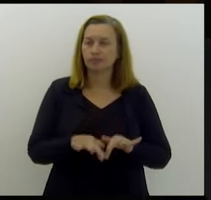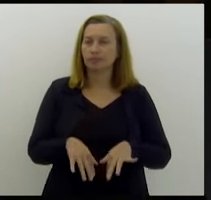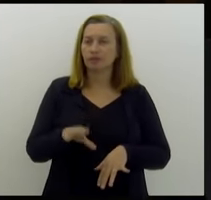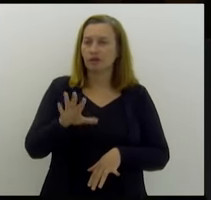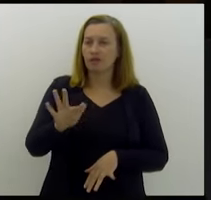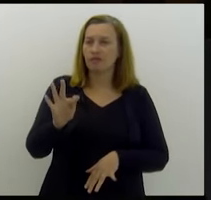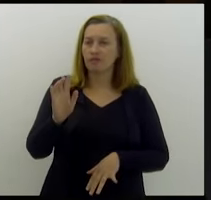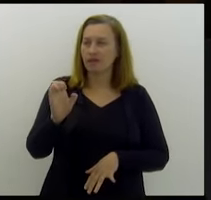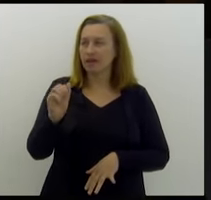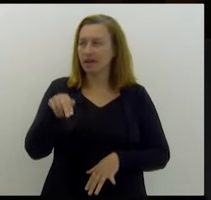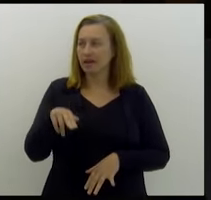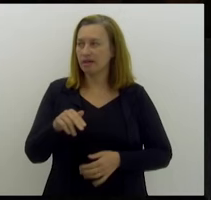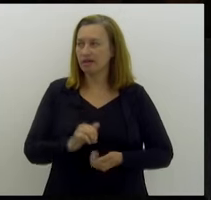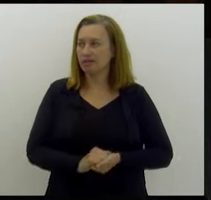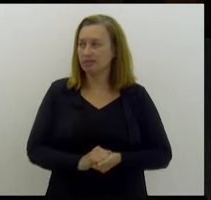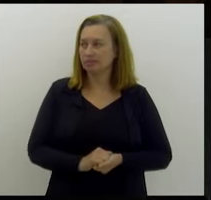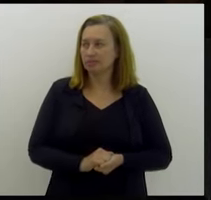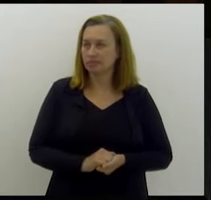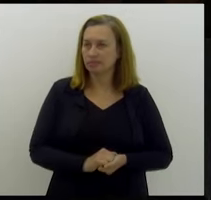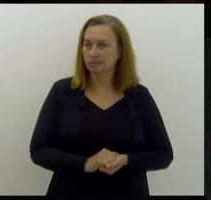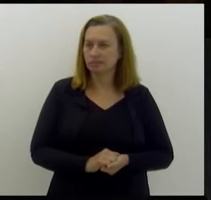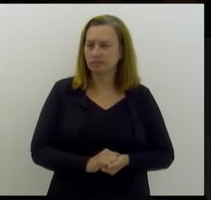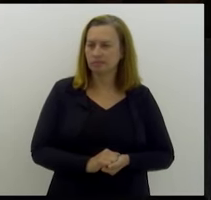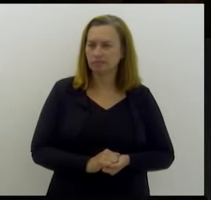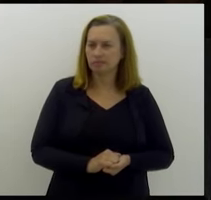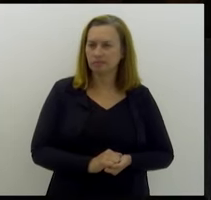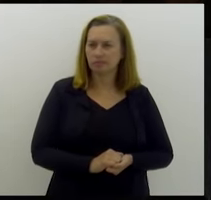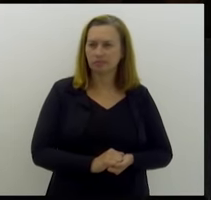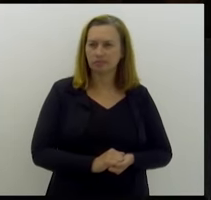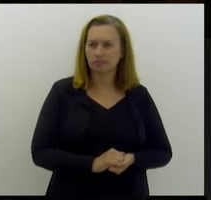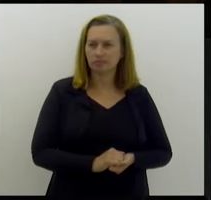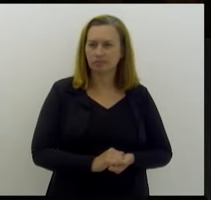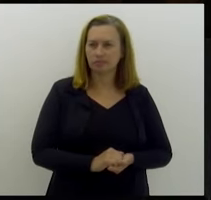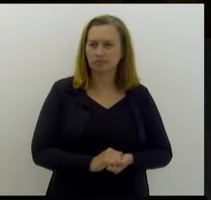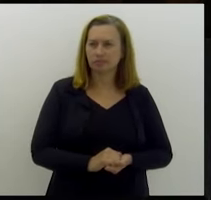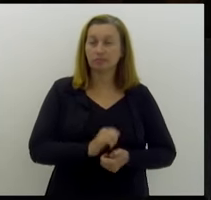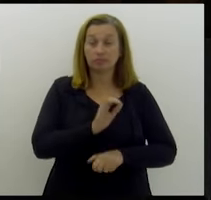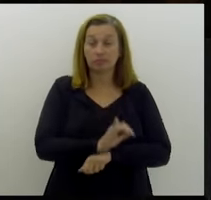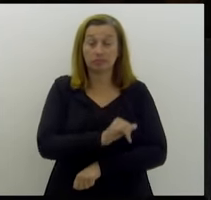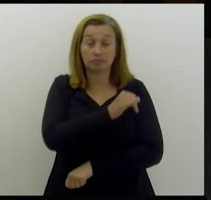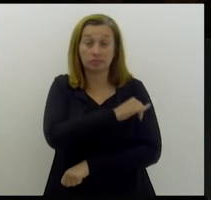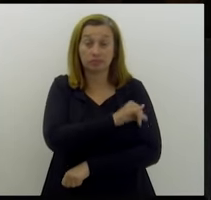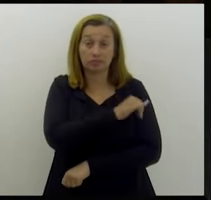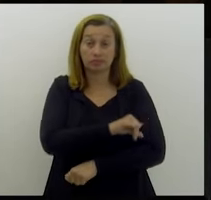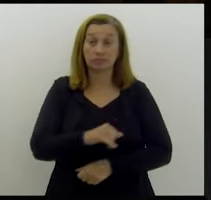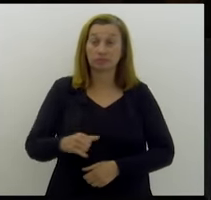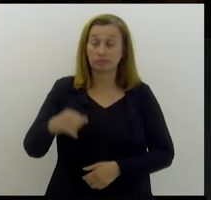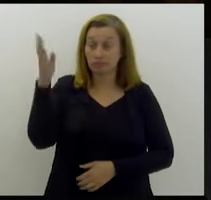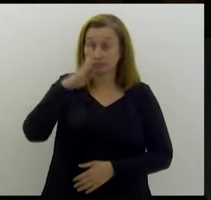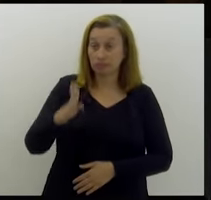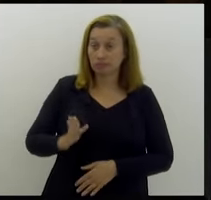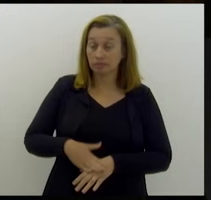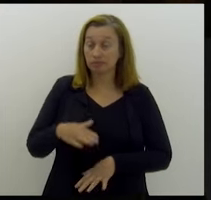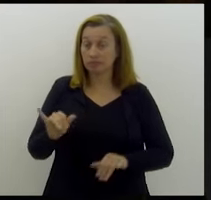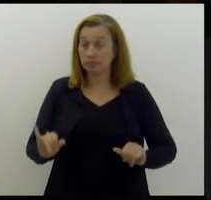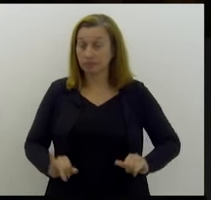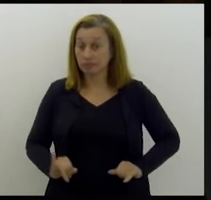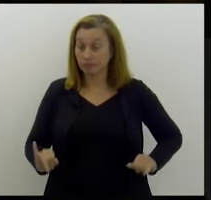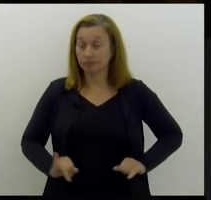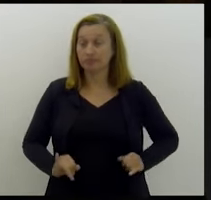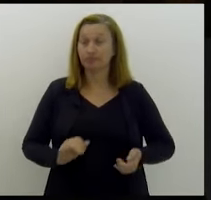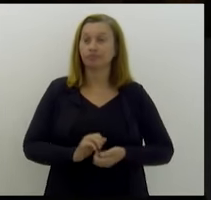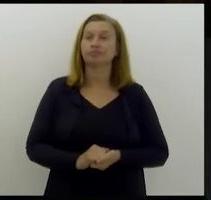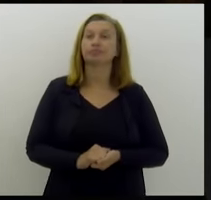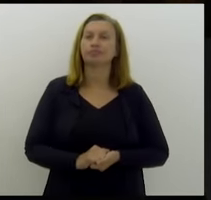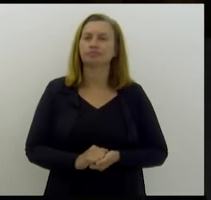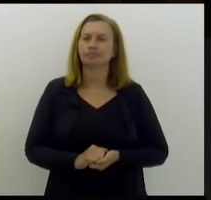momento em que a gente sofre com as consequências das mudanças climáticas em que o estado do Rio é um dos Estados no Brasil que mais sofrem com